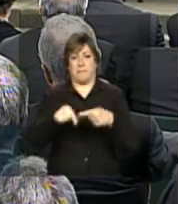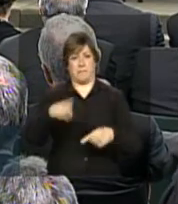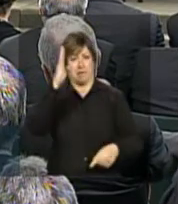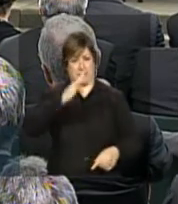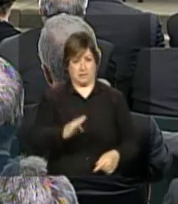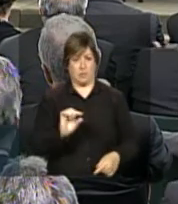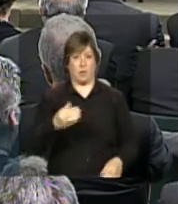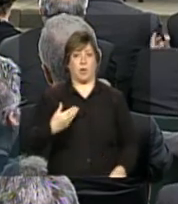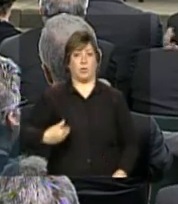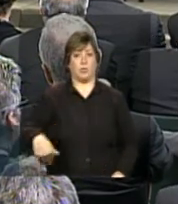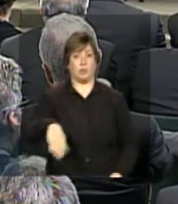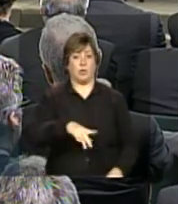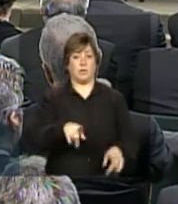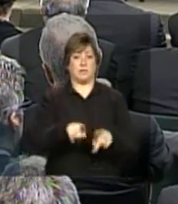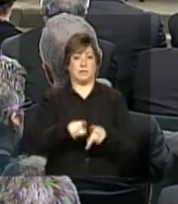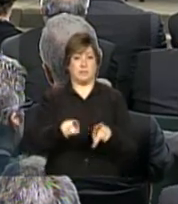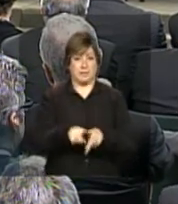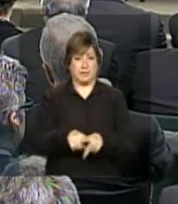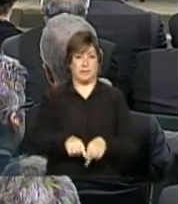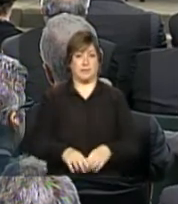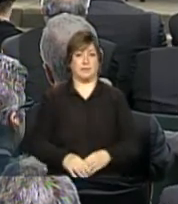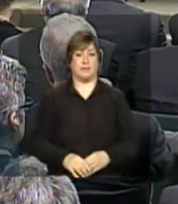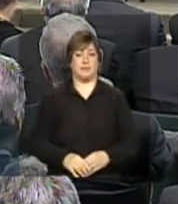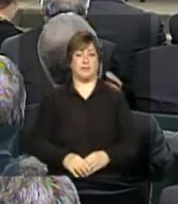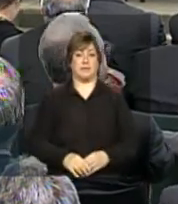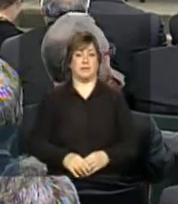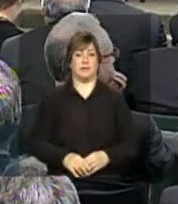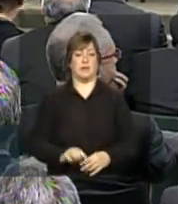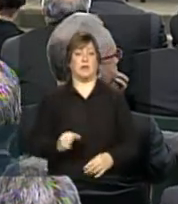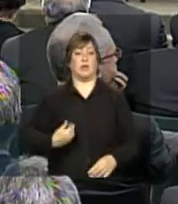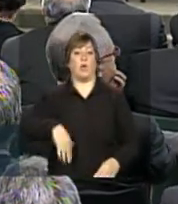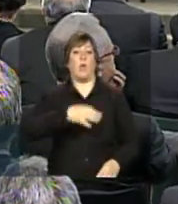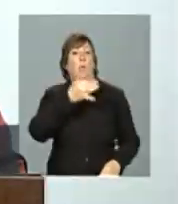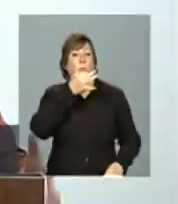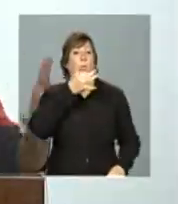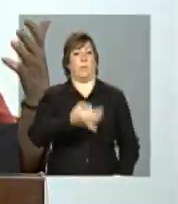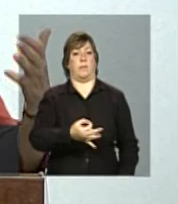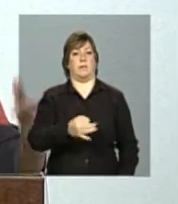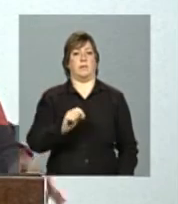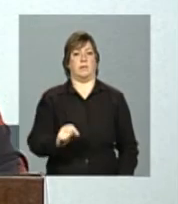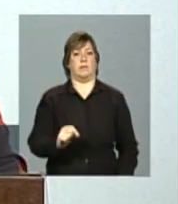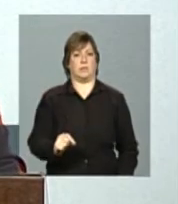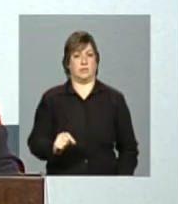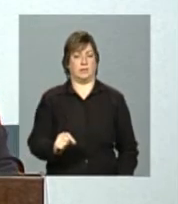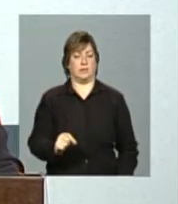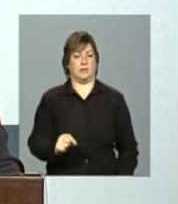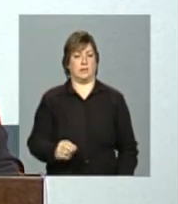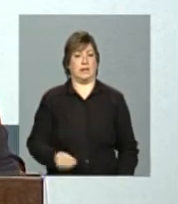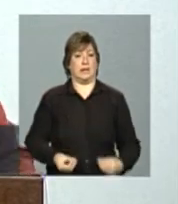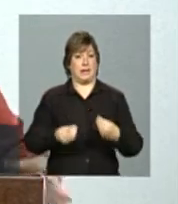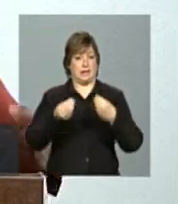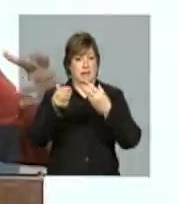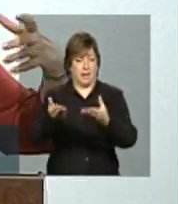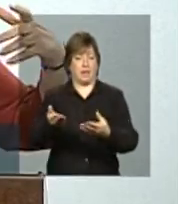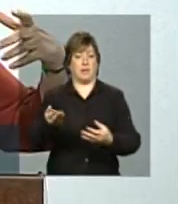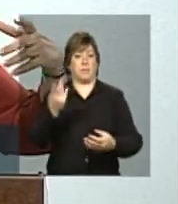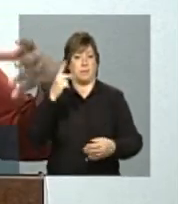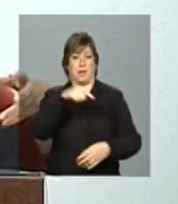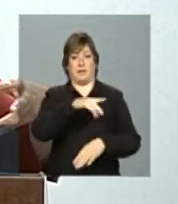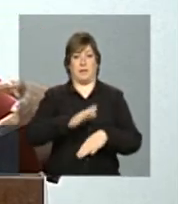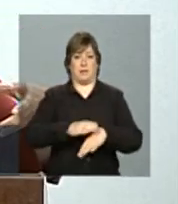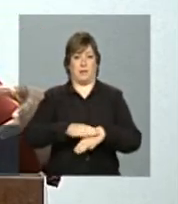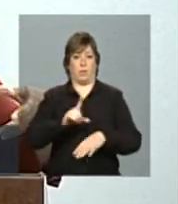nosso nosso nosso posicionamento levado pelo presidente Lula